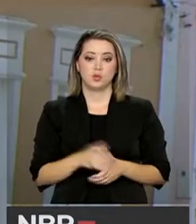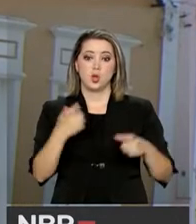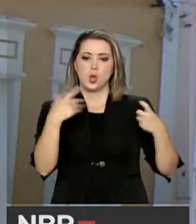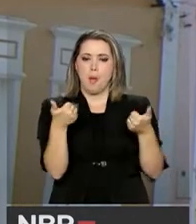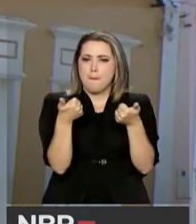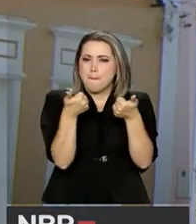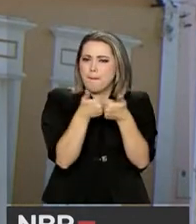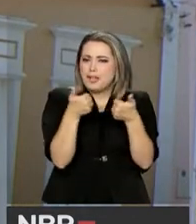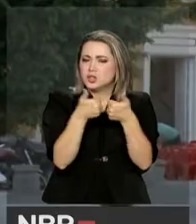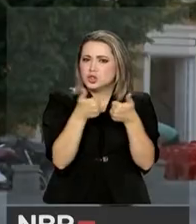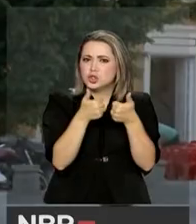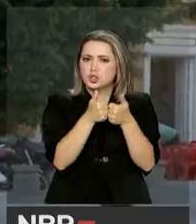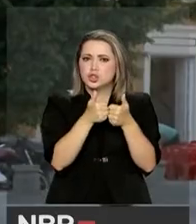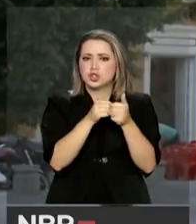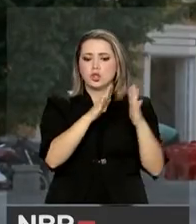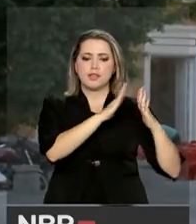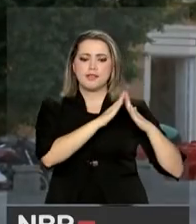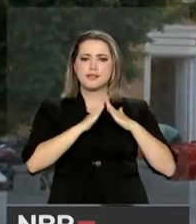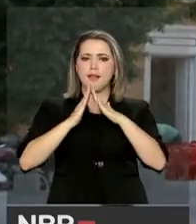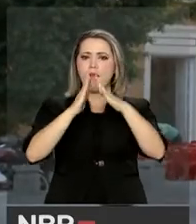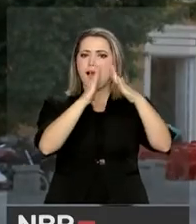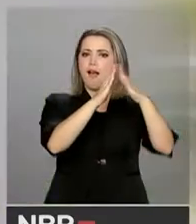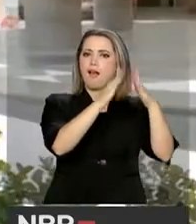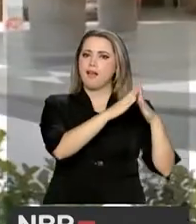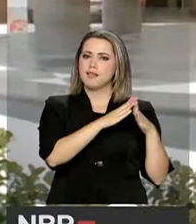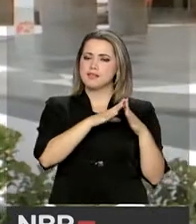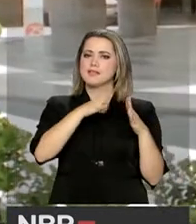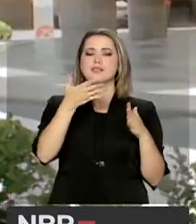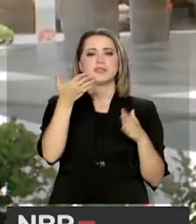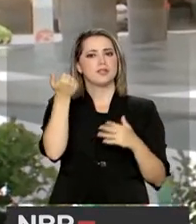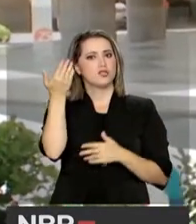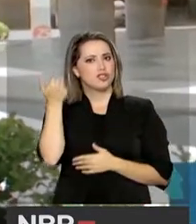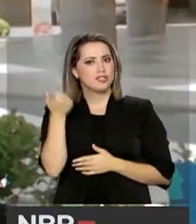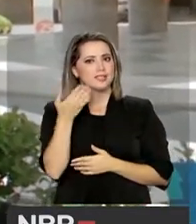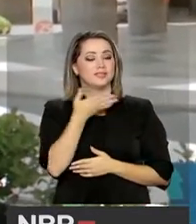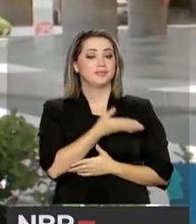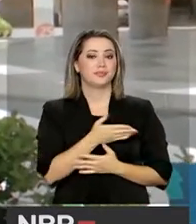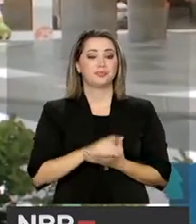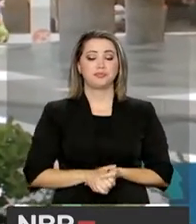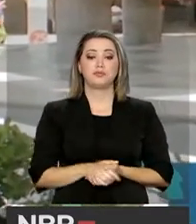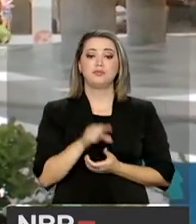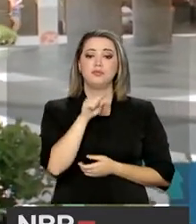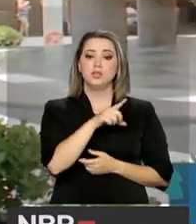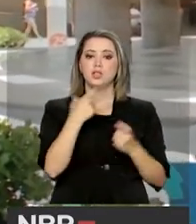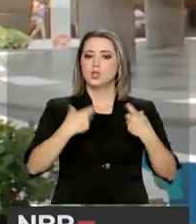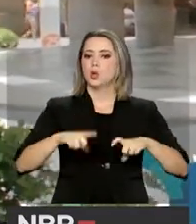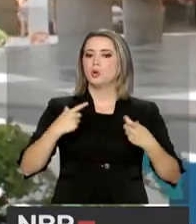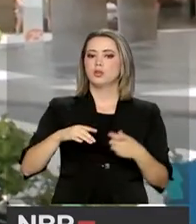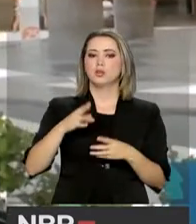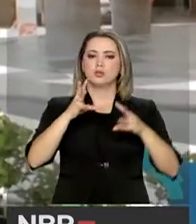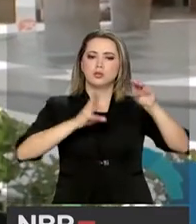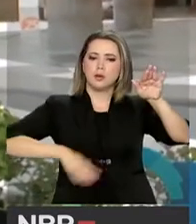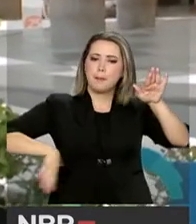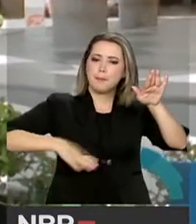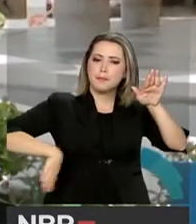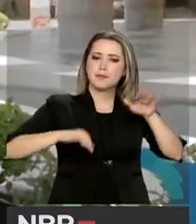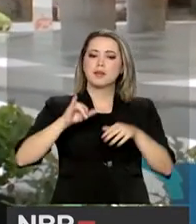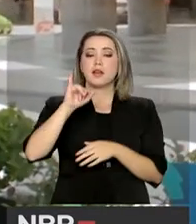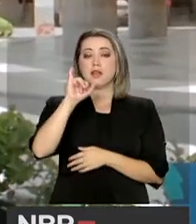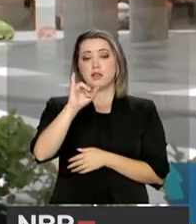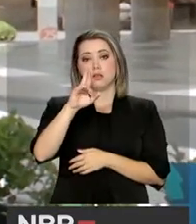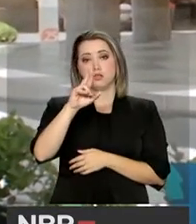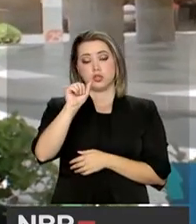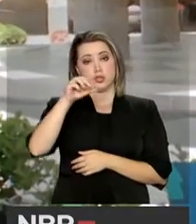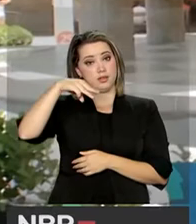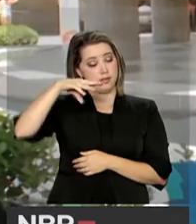encaixado bem no meio do casario colonial. Essa região é a região da Praia de Iracema. Aqui ficava o antigo porto